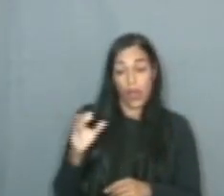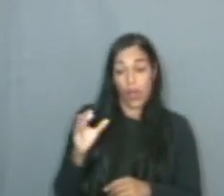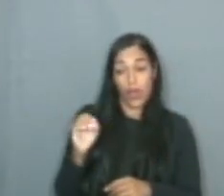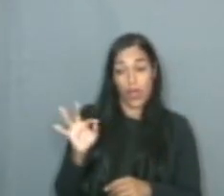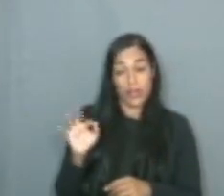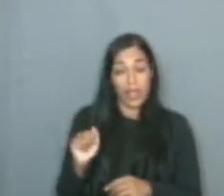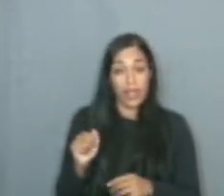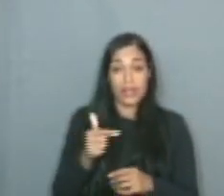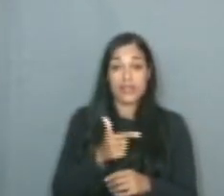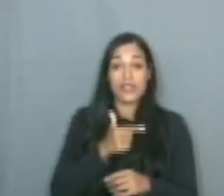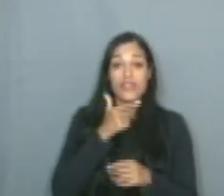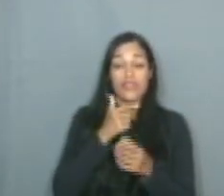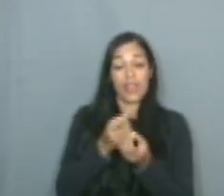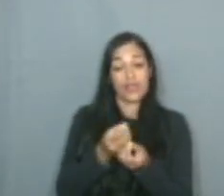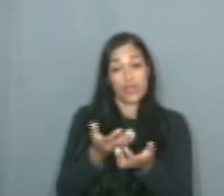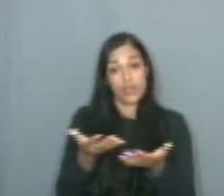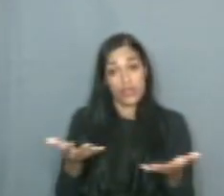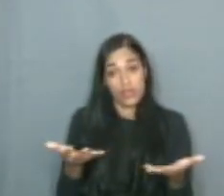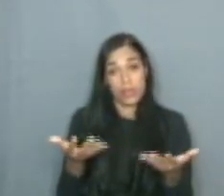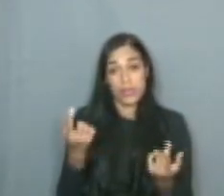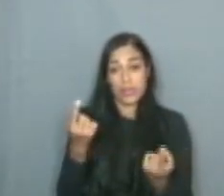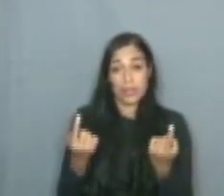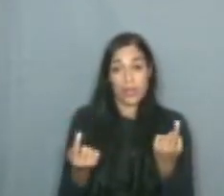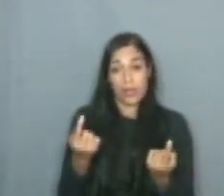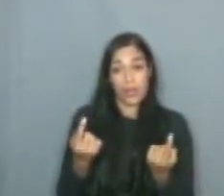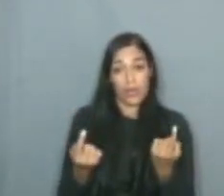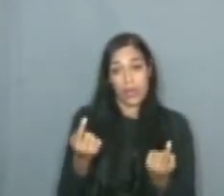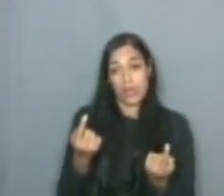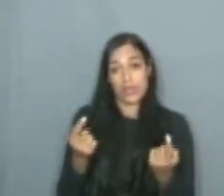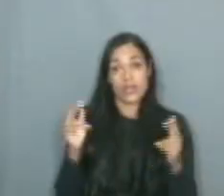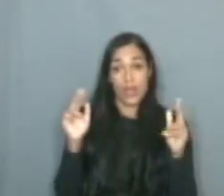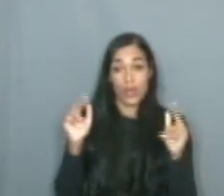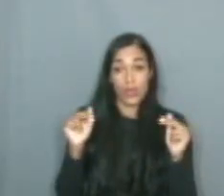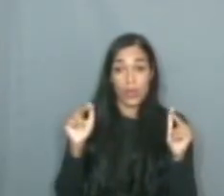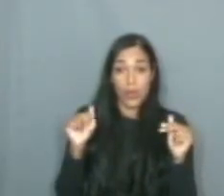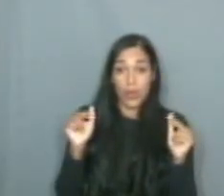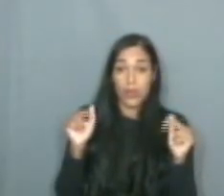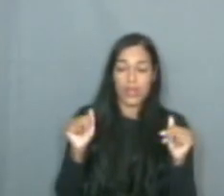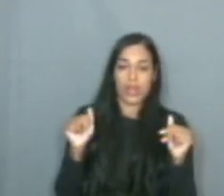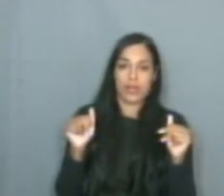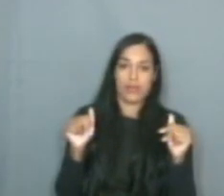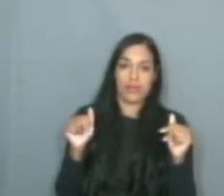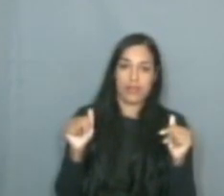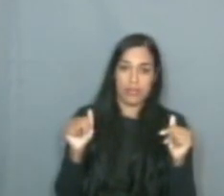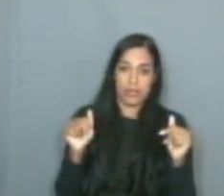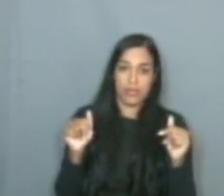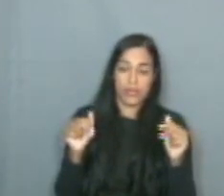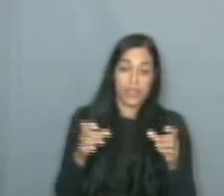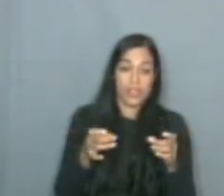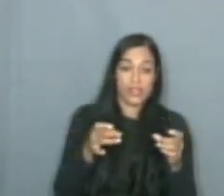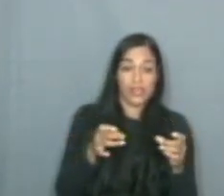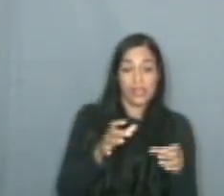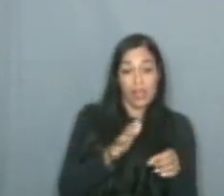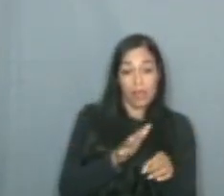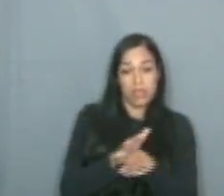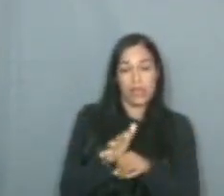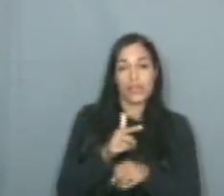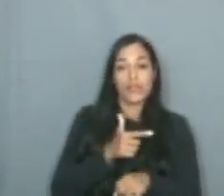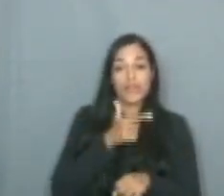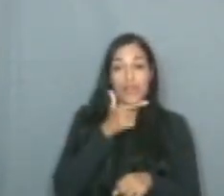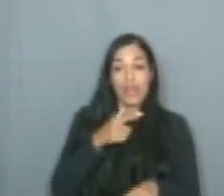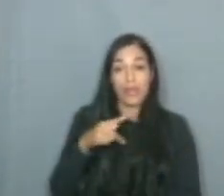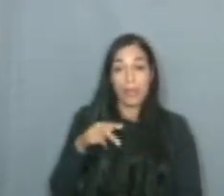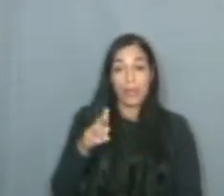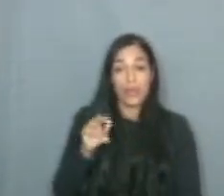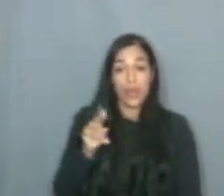são distribuídas para livre concorrência. Então, nunca deixará de ser preenchidas as vagas para o ProUni. Então, só fazer